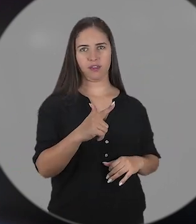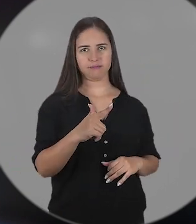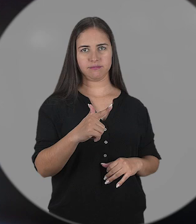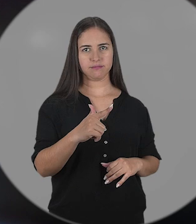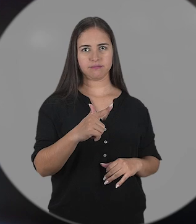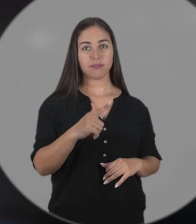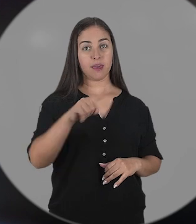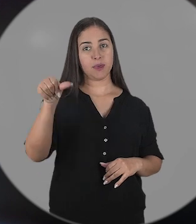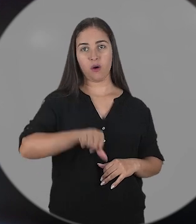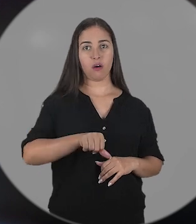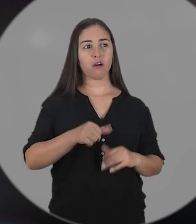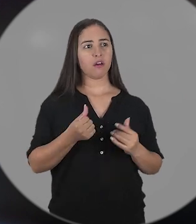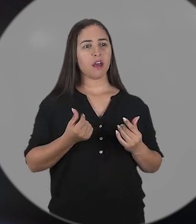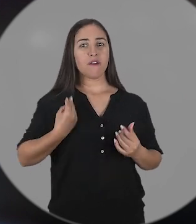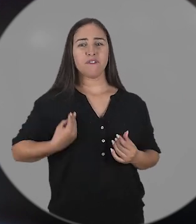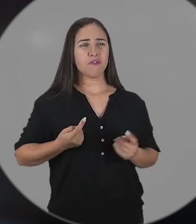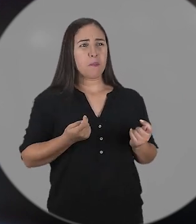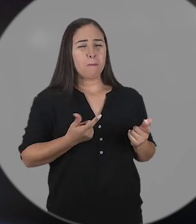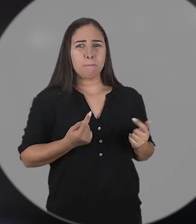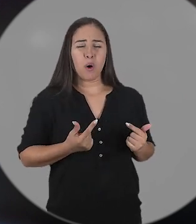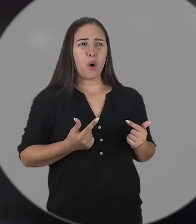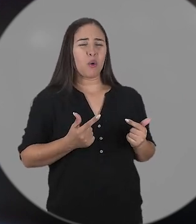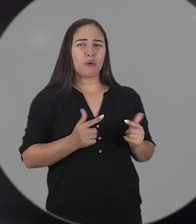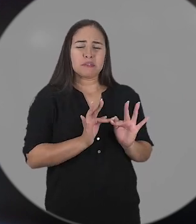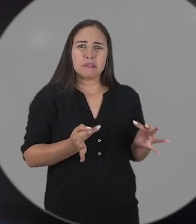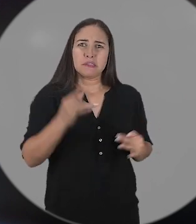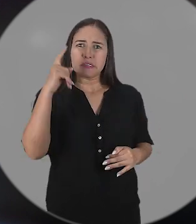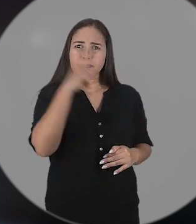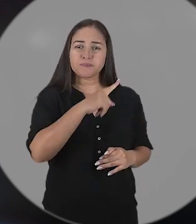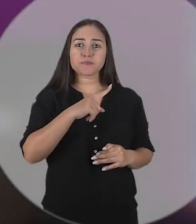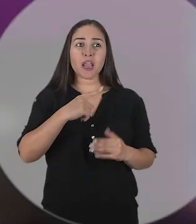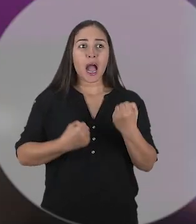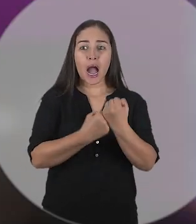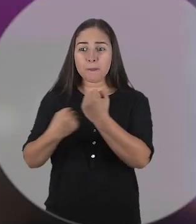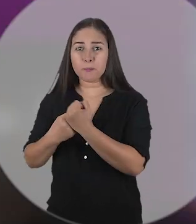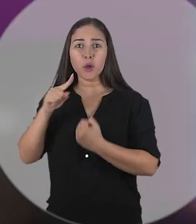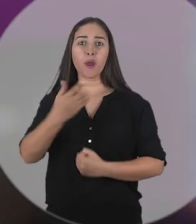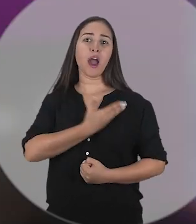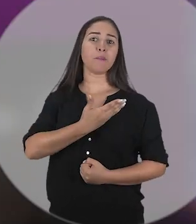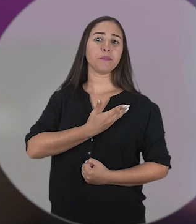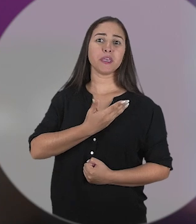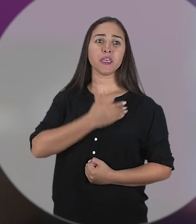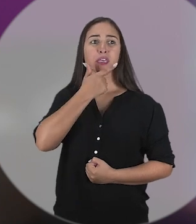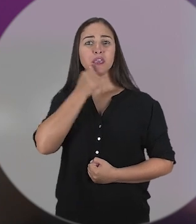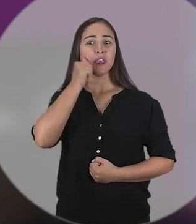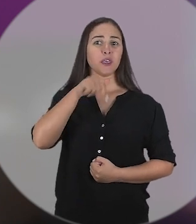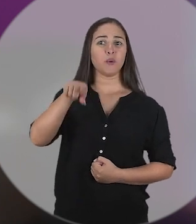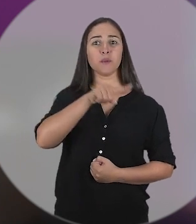muito pouco e cujas redes de apoio são seus próprios amigos, amigas. Você pode pensar na